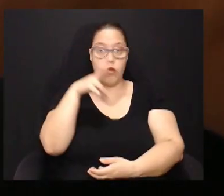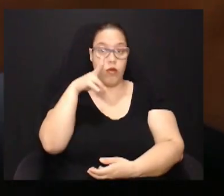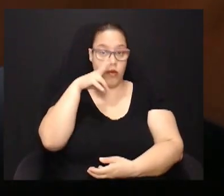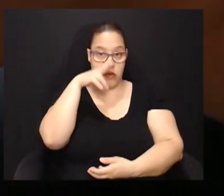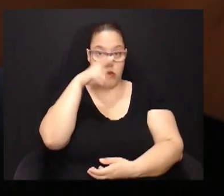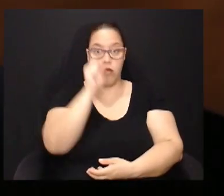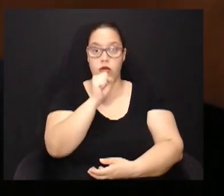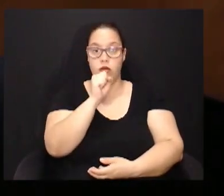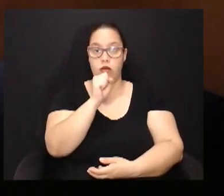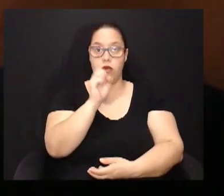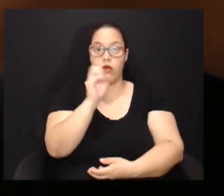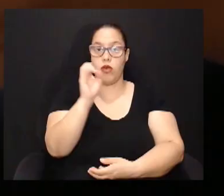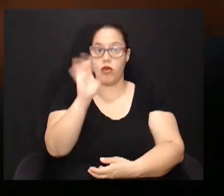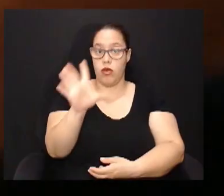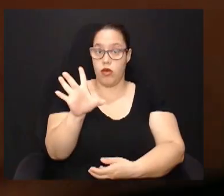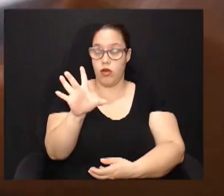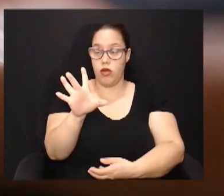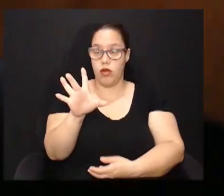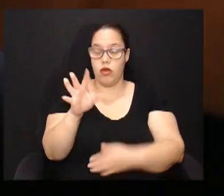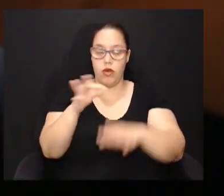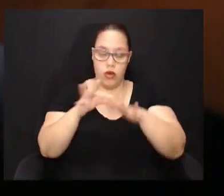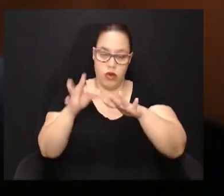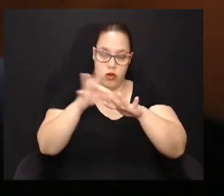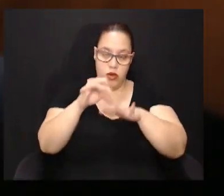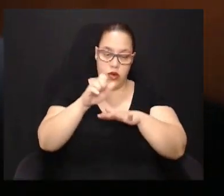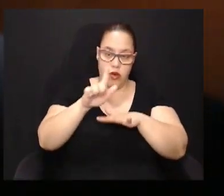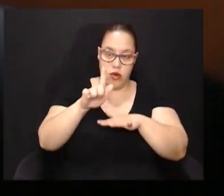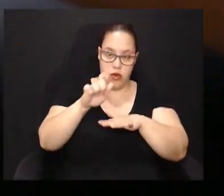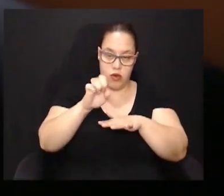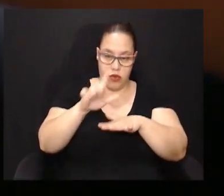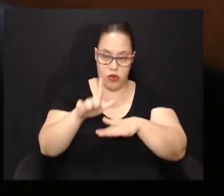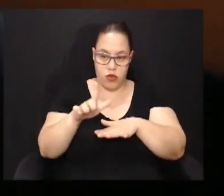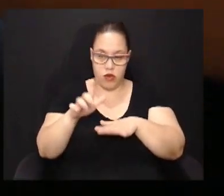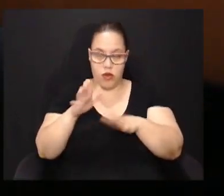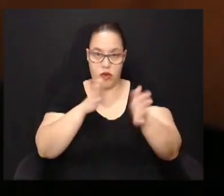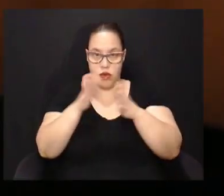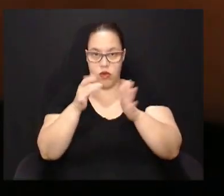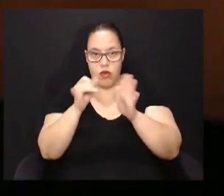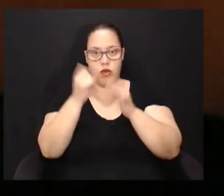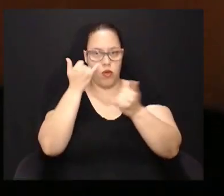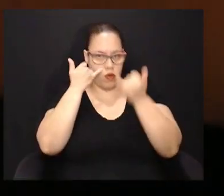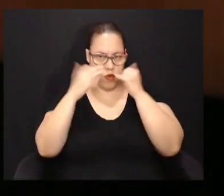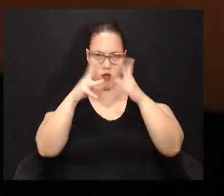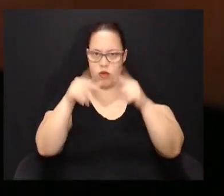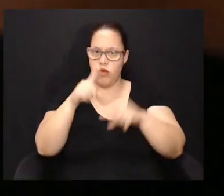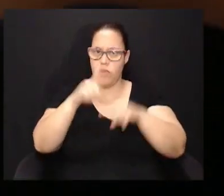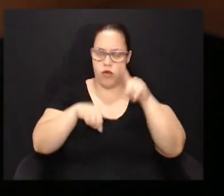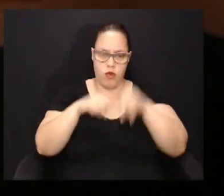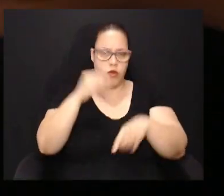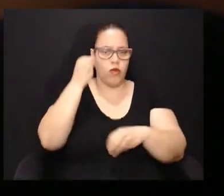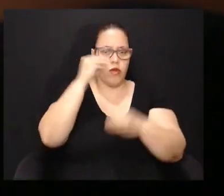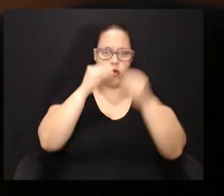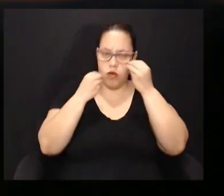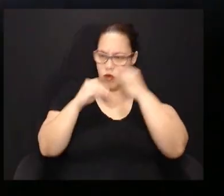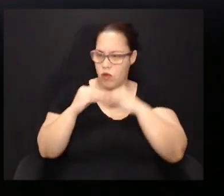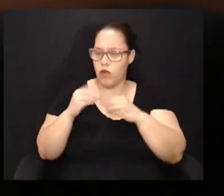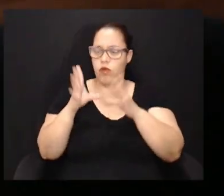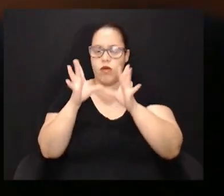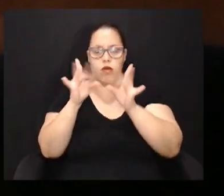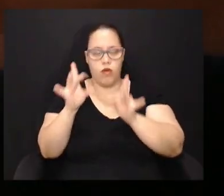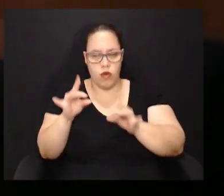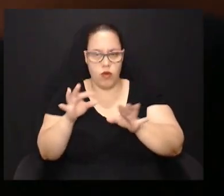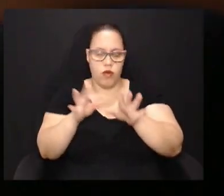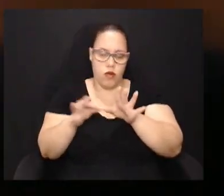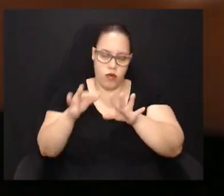gente recomenda fortemente que, não só para os esmaltes, as unhas em gel, que os consumidores acessem essa informação, mas para todos os produtos cosméticos. E